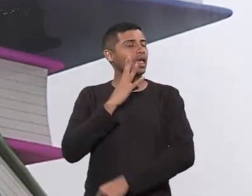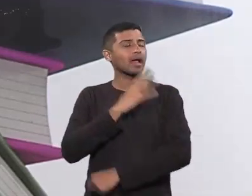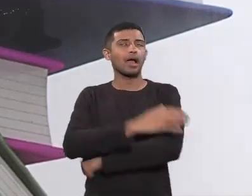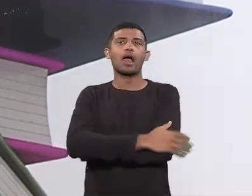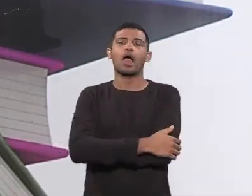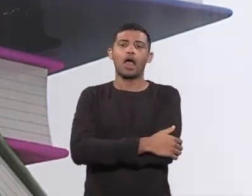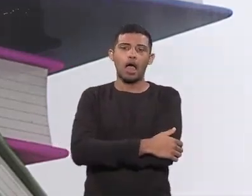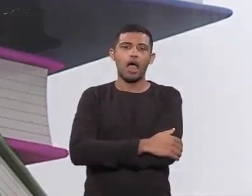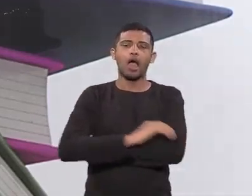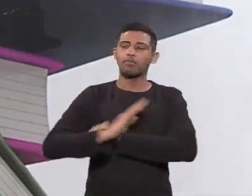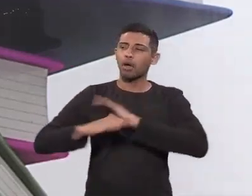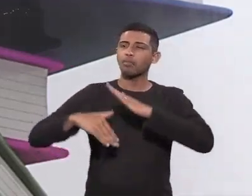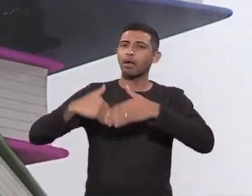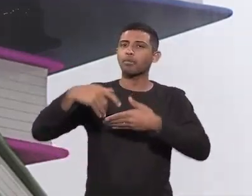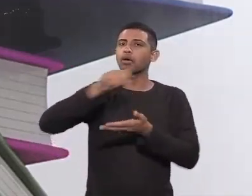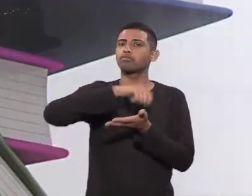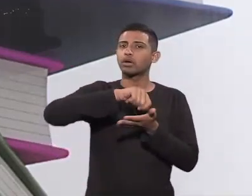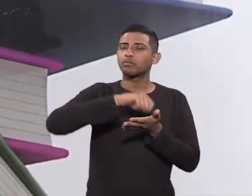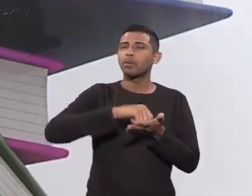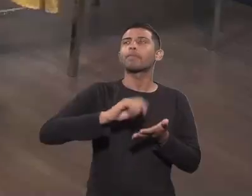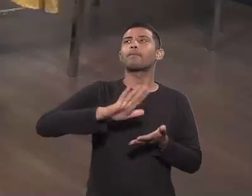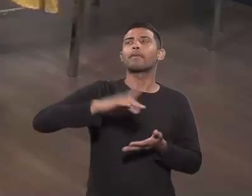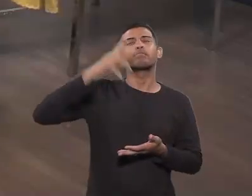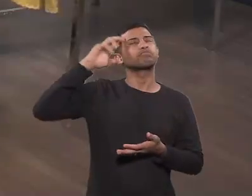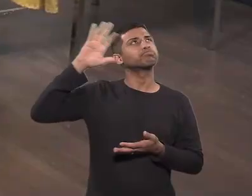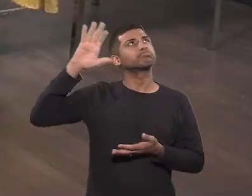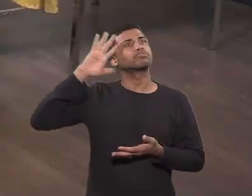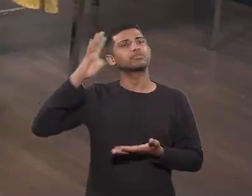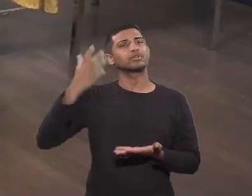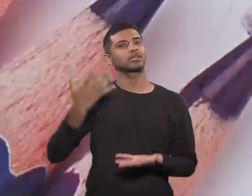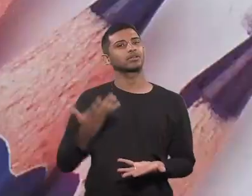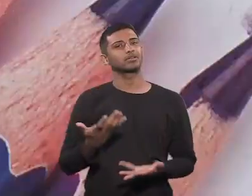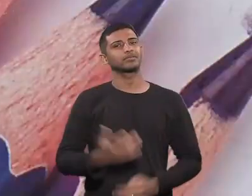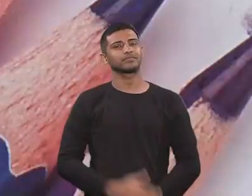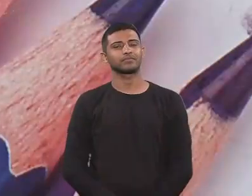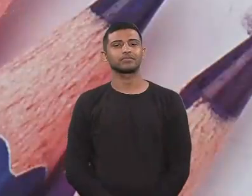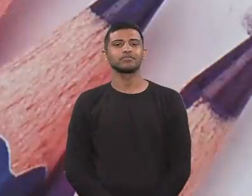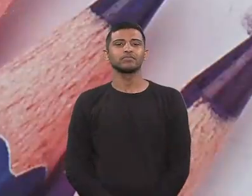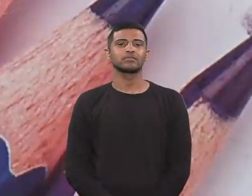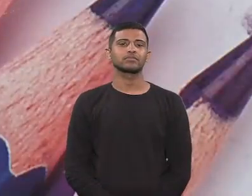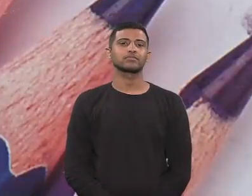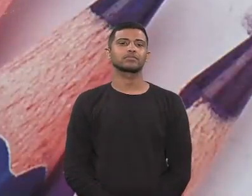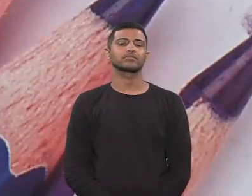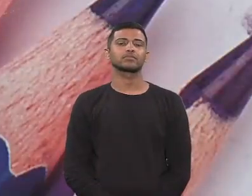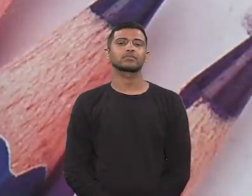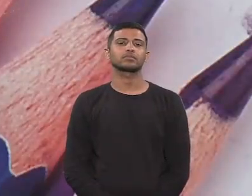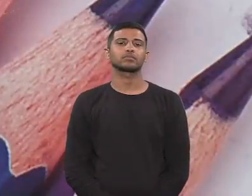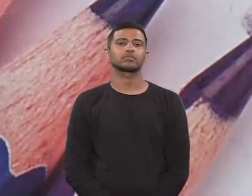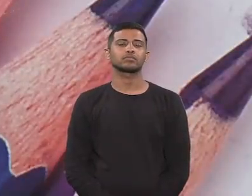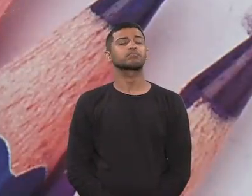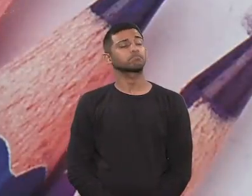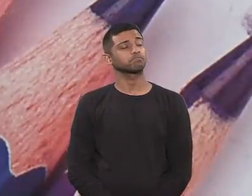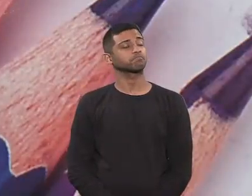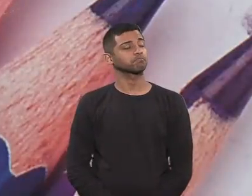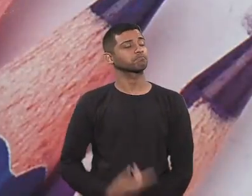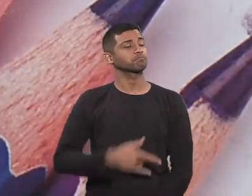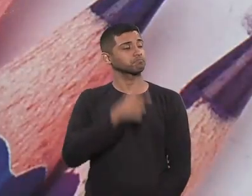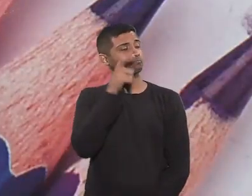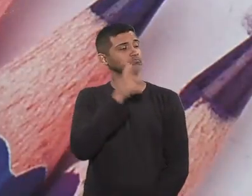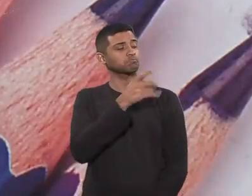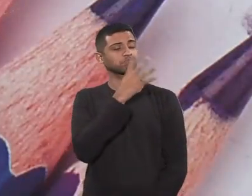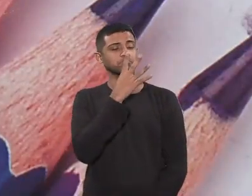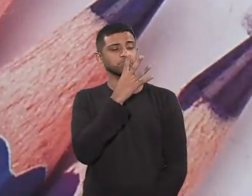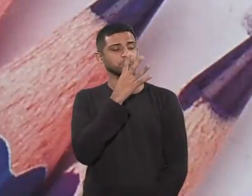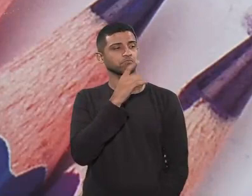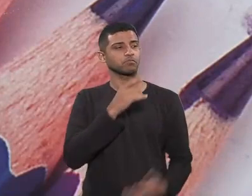E aí ela vai. Que tem tudo a ver com você, que você criou a história. Não é isso? Mas o que eu achei interessante,